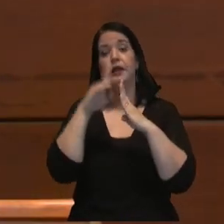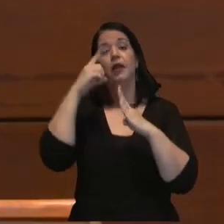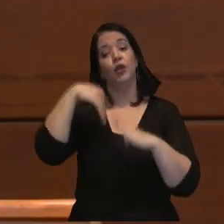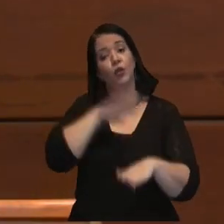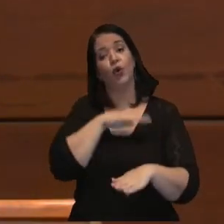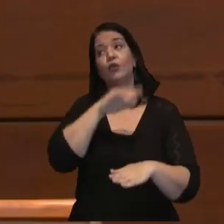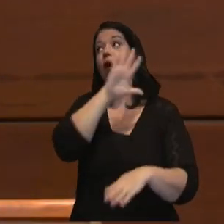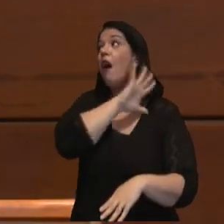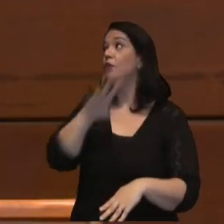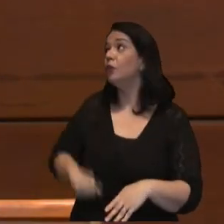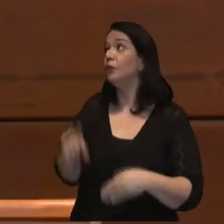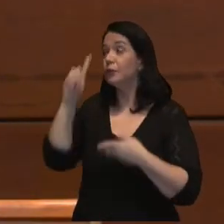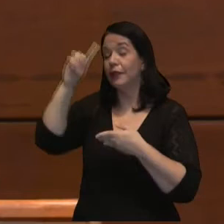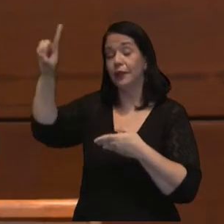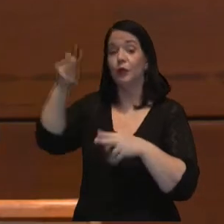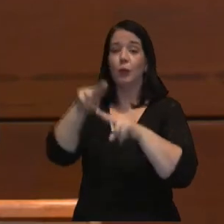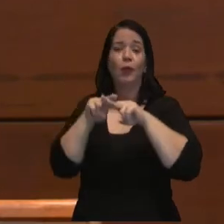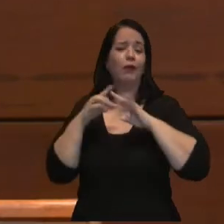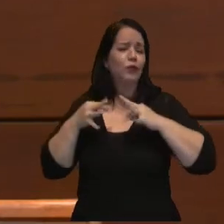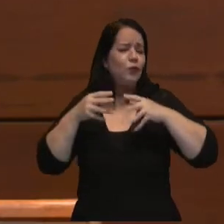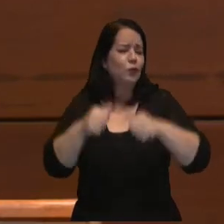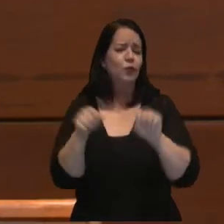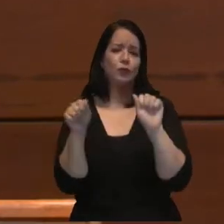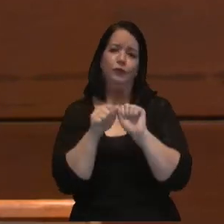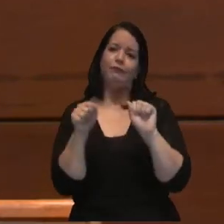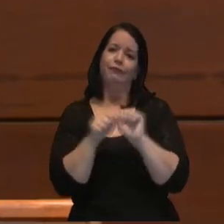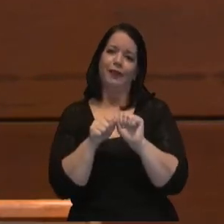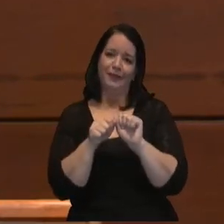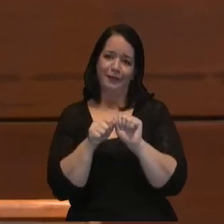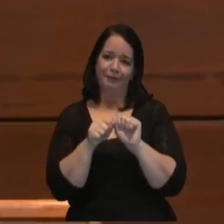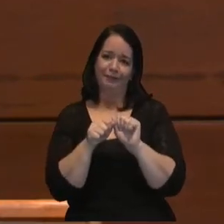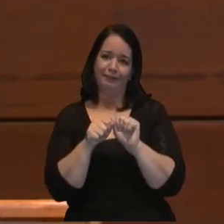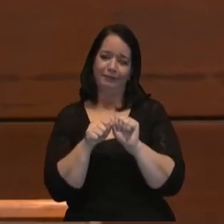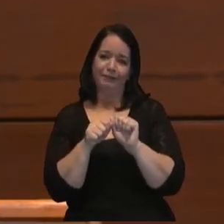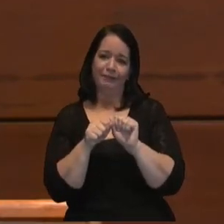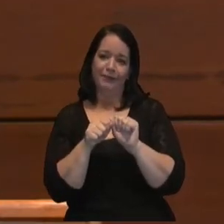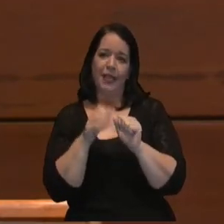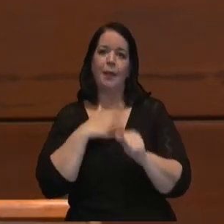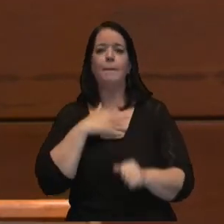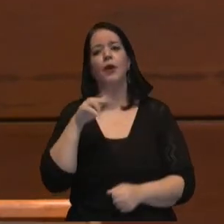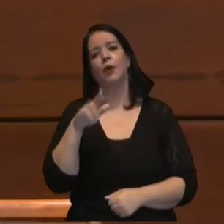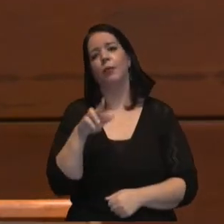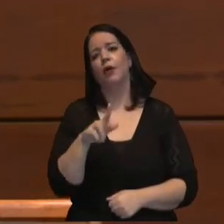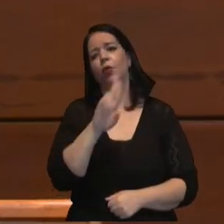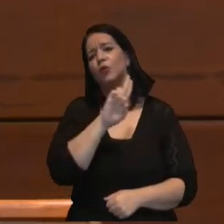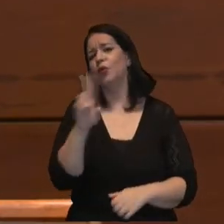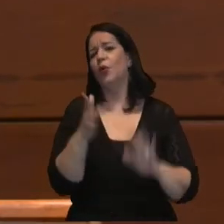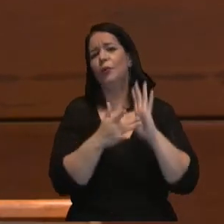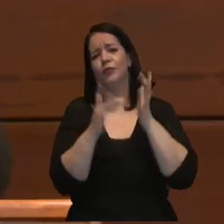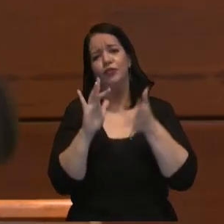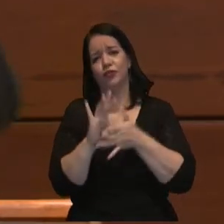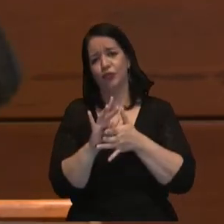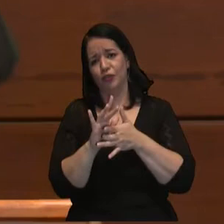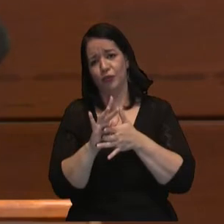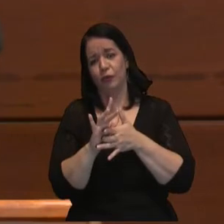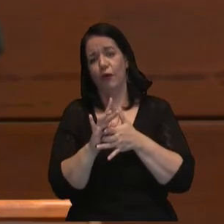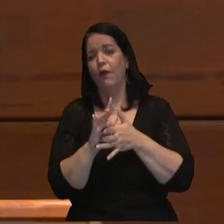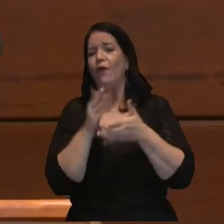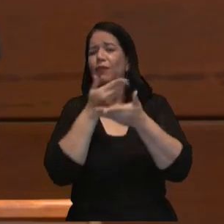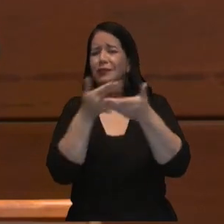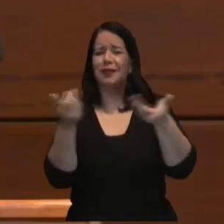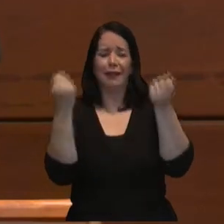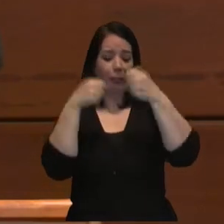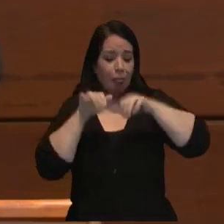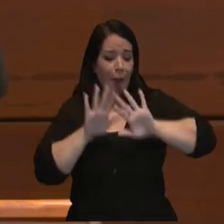faz. Meu irmão, em nome de Jesus, não morra por